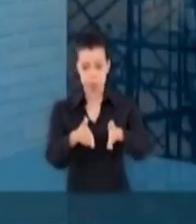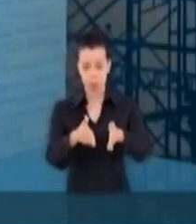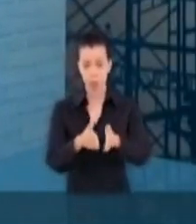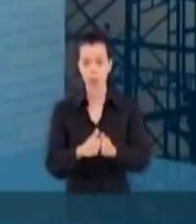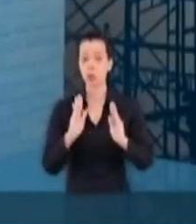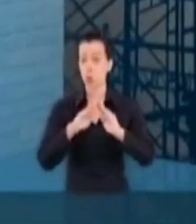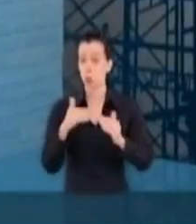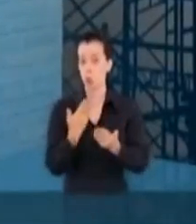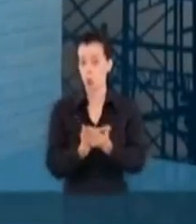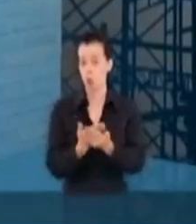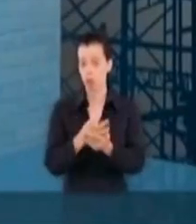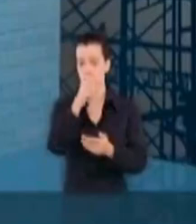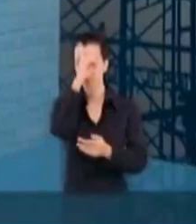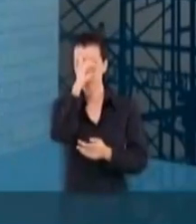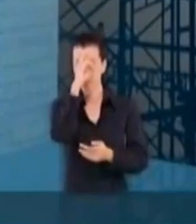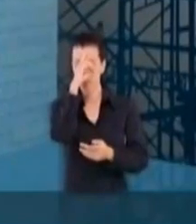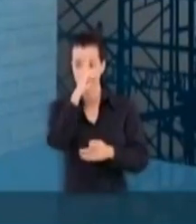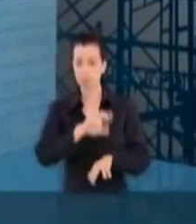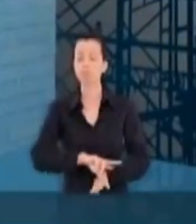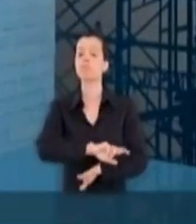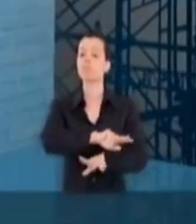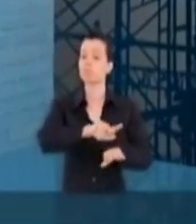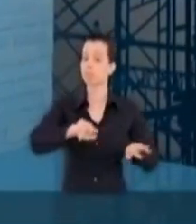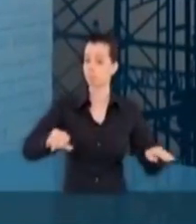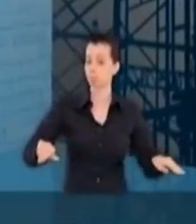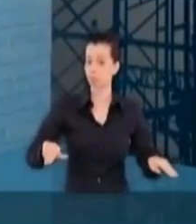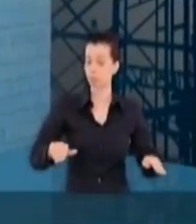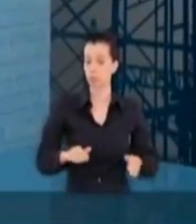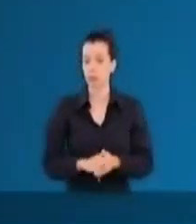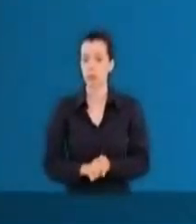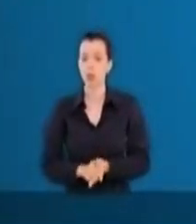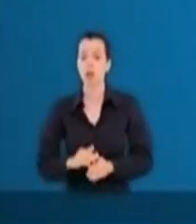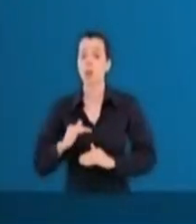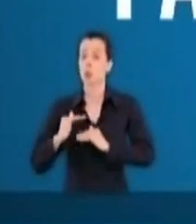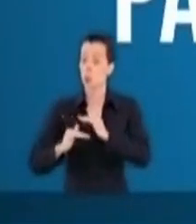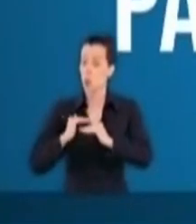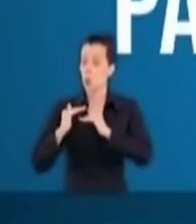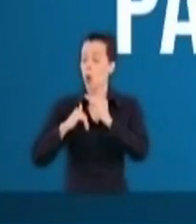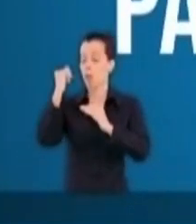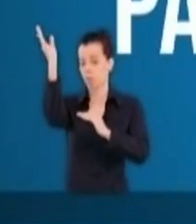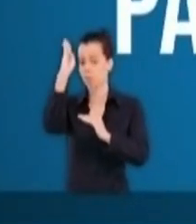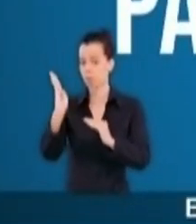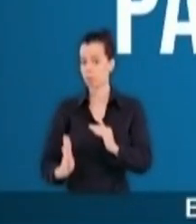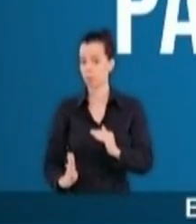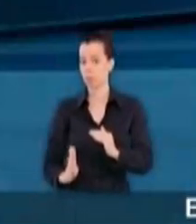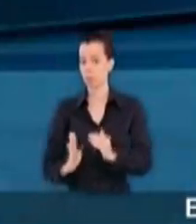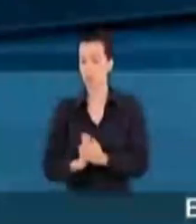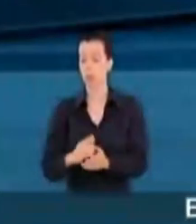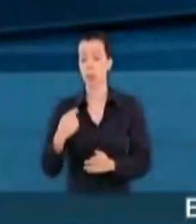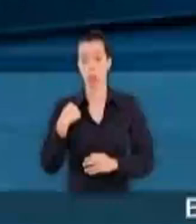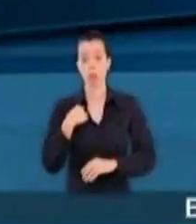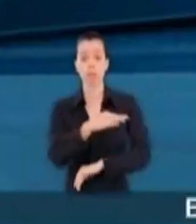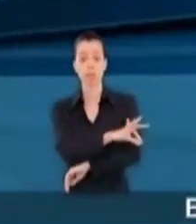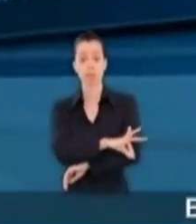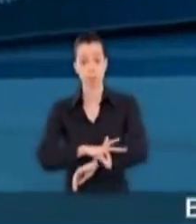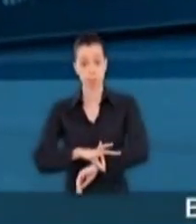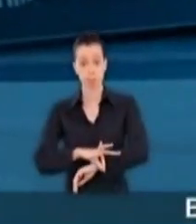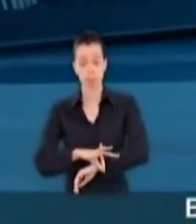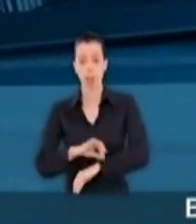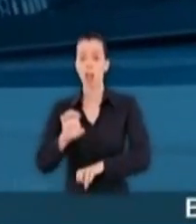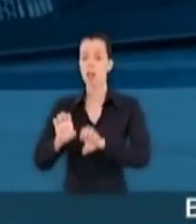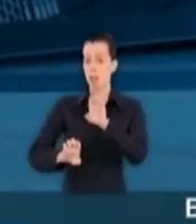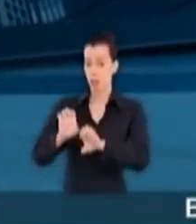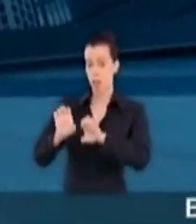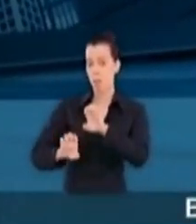ferrovias, escolas, hospitais, enfim, vai fazer a roda girar e o país crescer. Eu sou engenheiro,